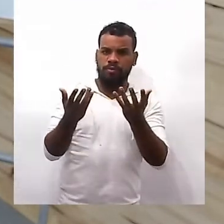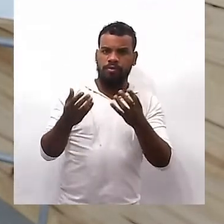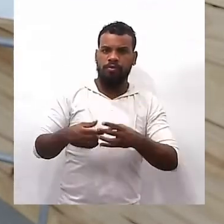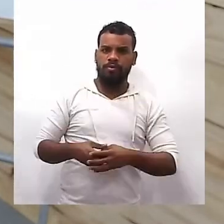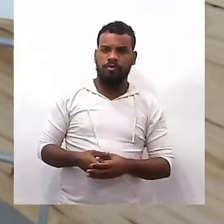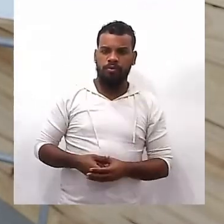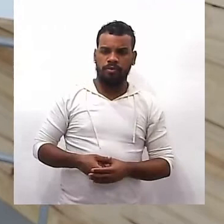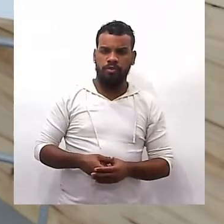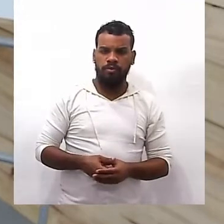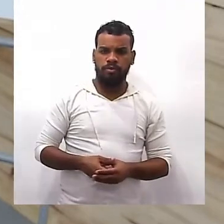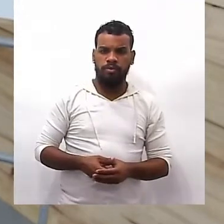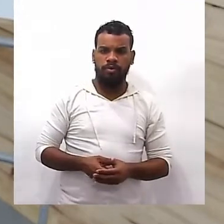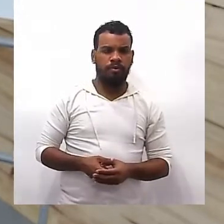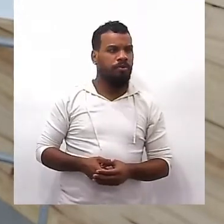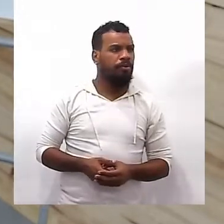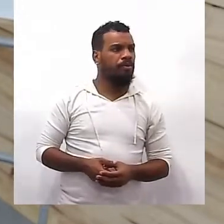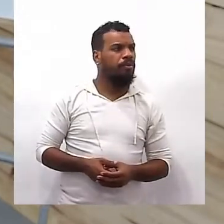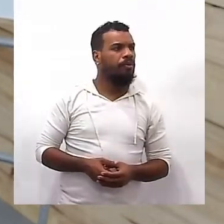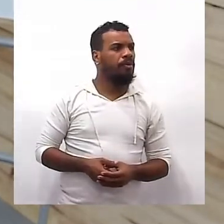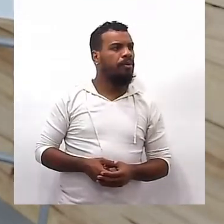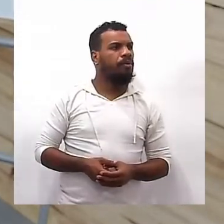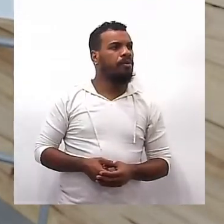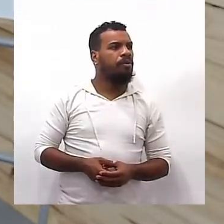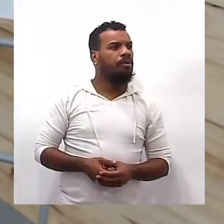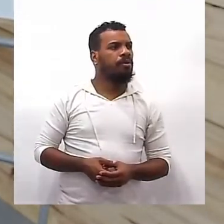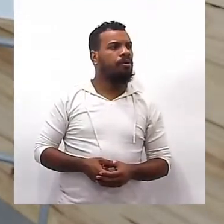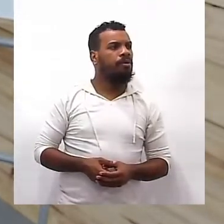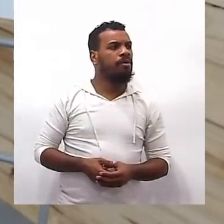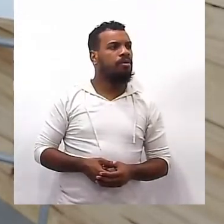Ó, é porque vai ter liberação de energia.